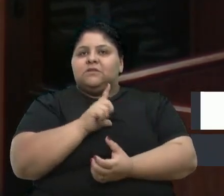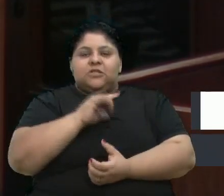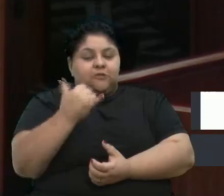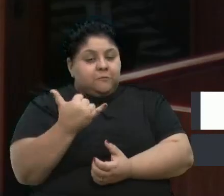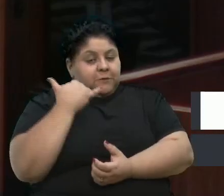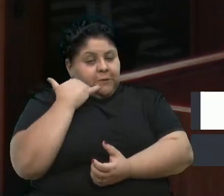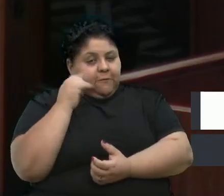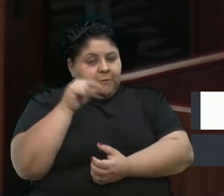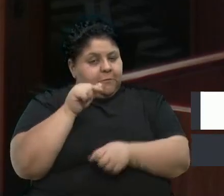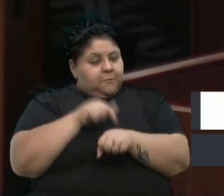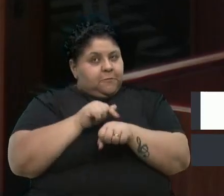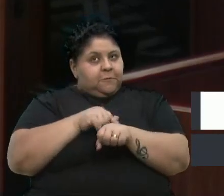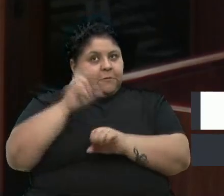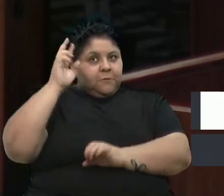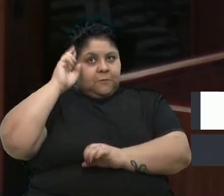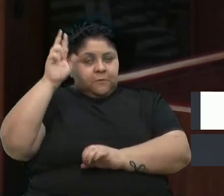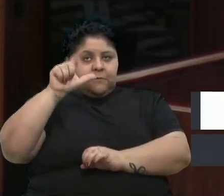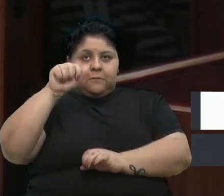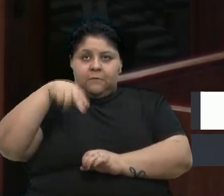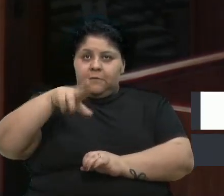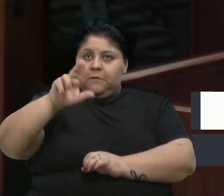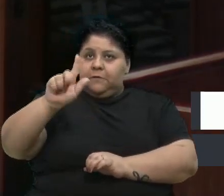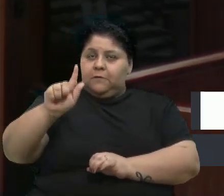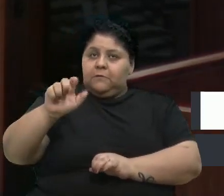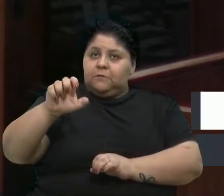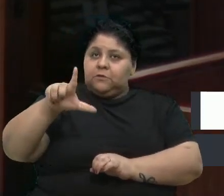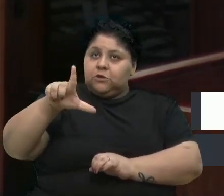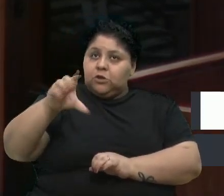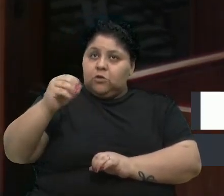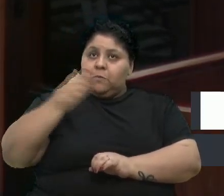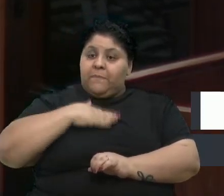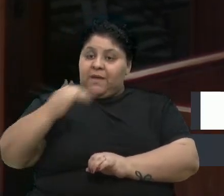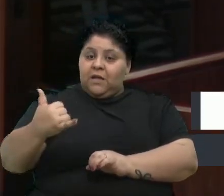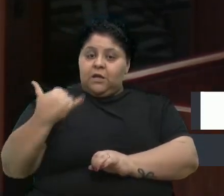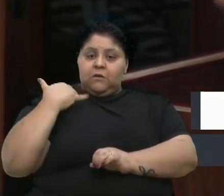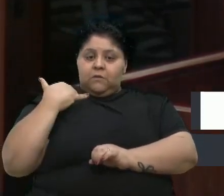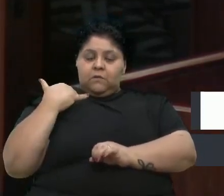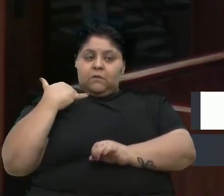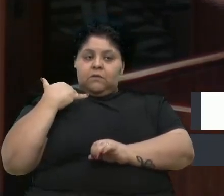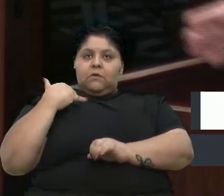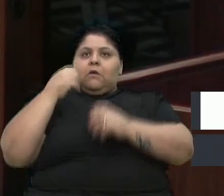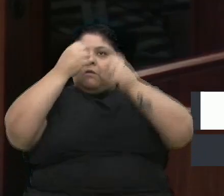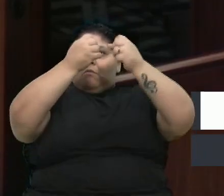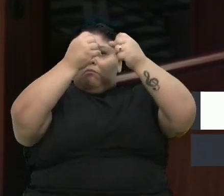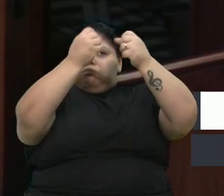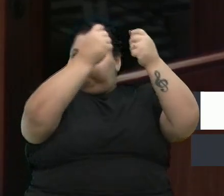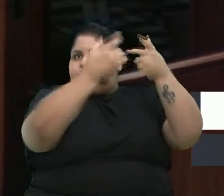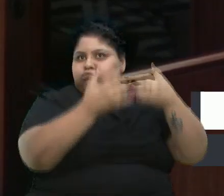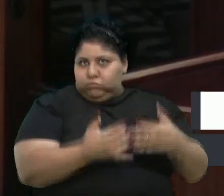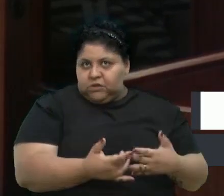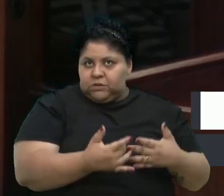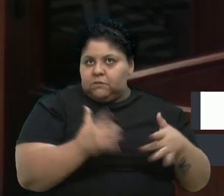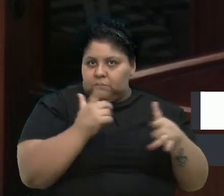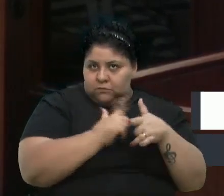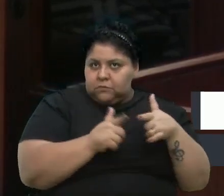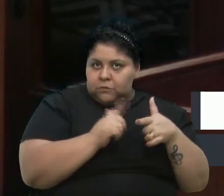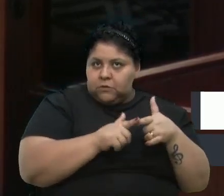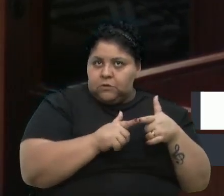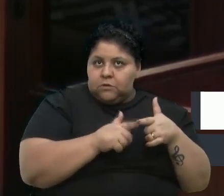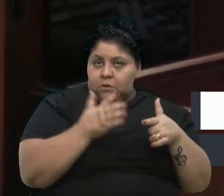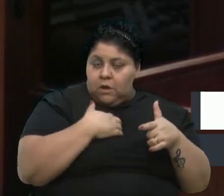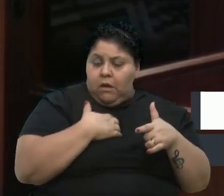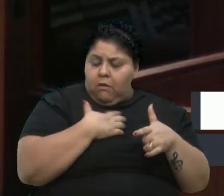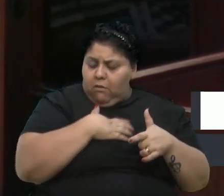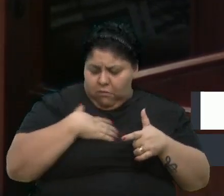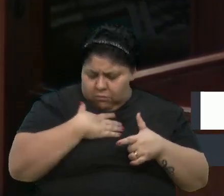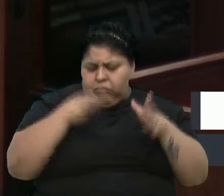agora há pouco com o diretor Ângelo Barcarolo, que me ligou, me dando satisfações a respeito da situação. Fiquei contente